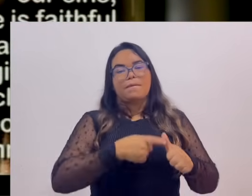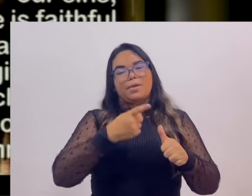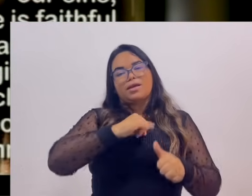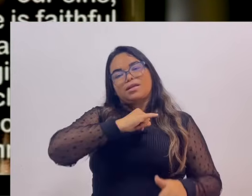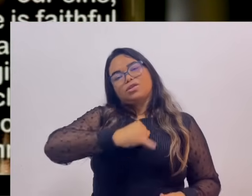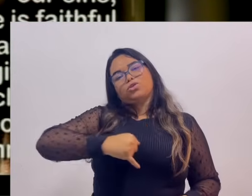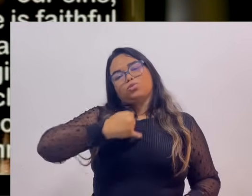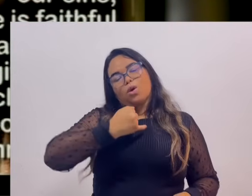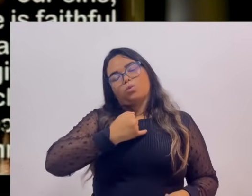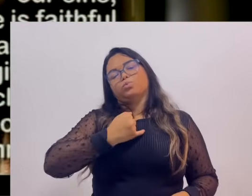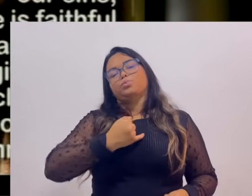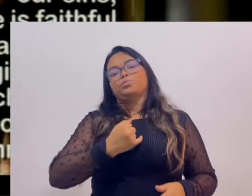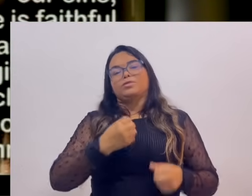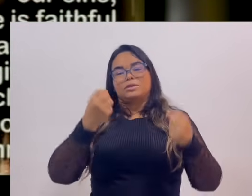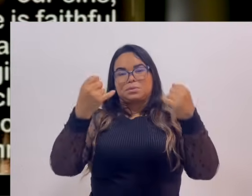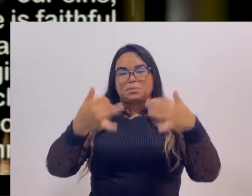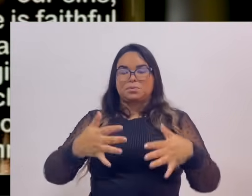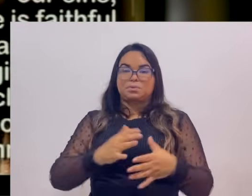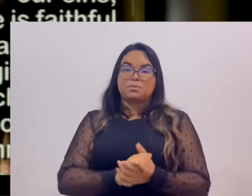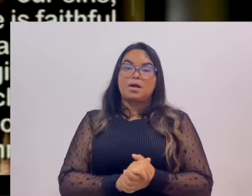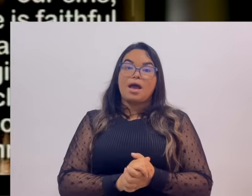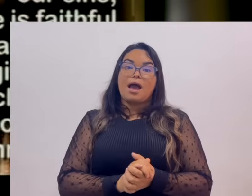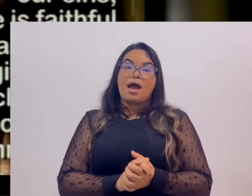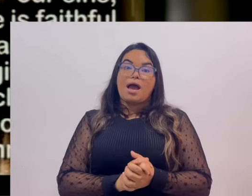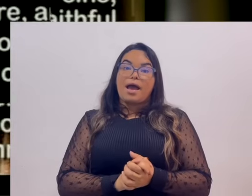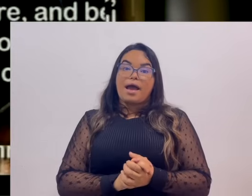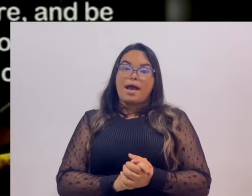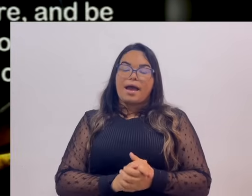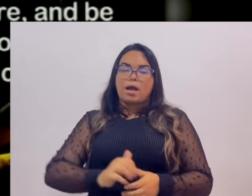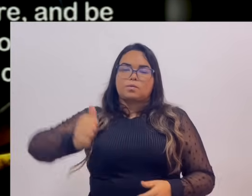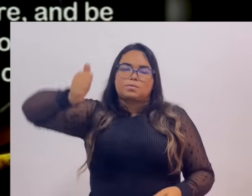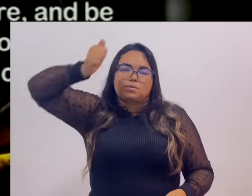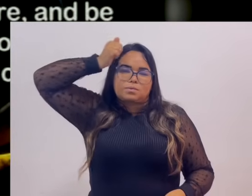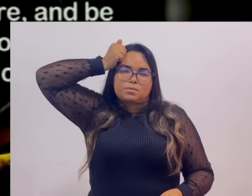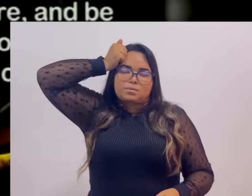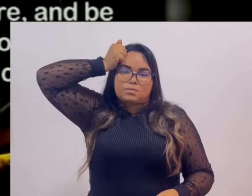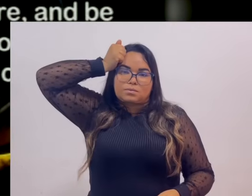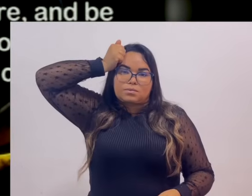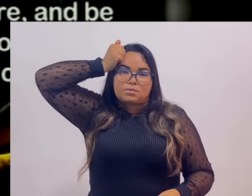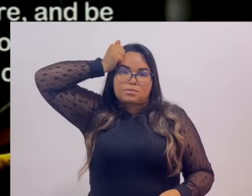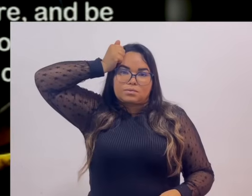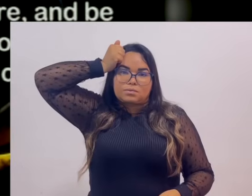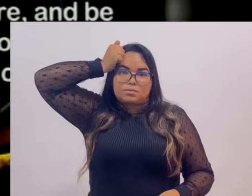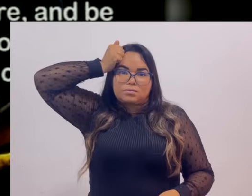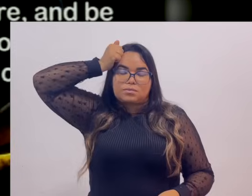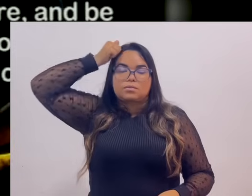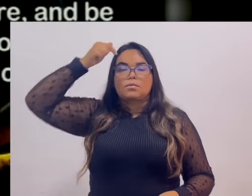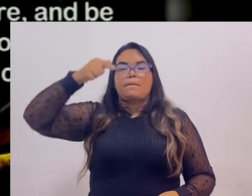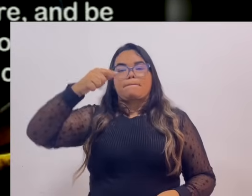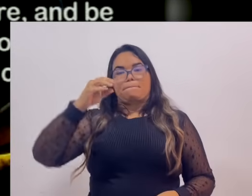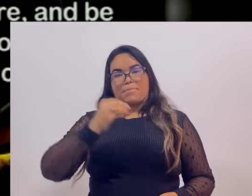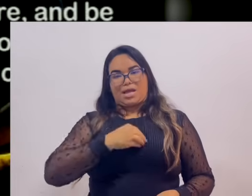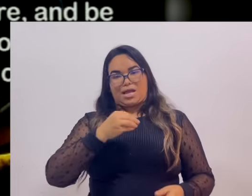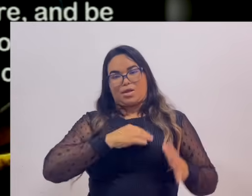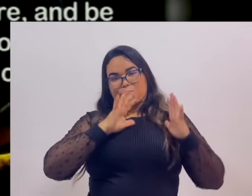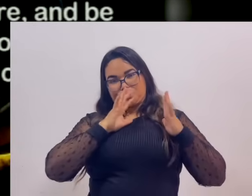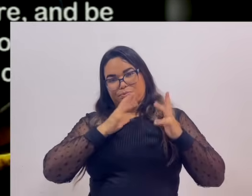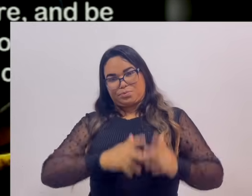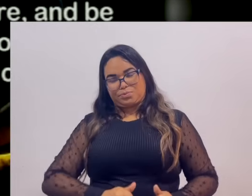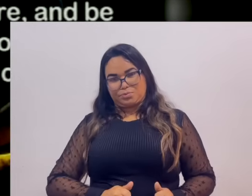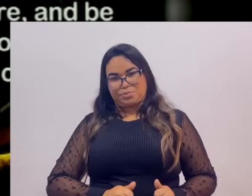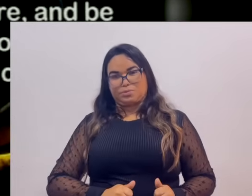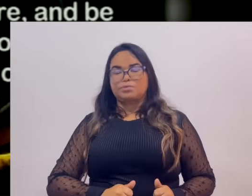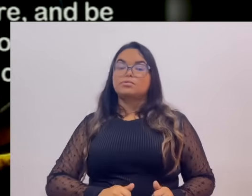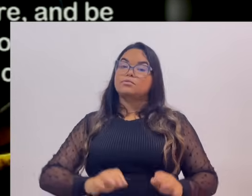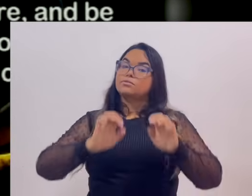e nos purificar de toda a injustiça 1 João 1 verso 9 arrependei-vos pois e convertei-vos para